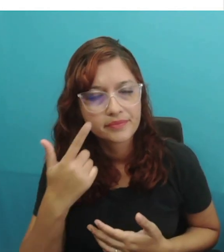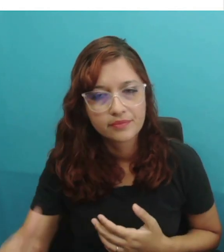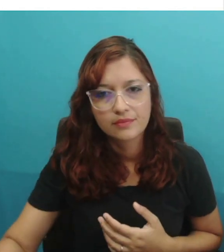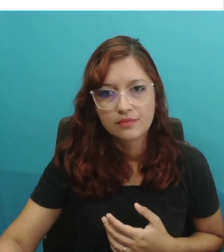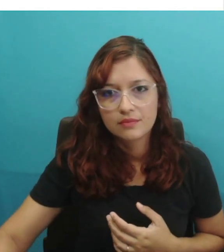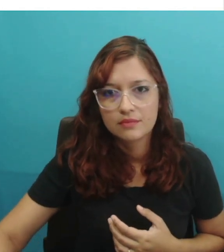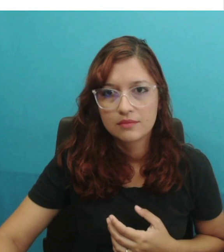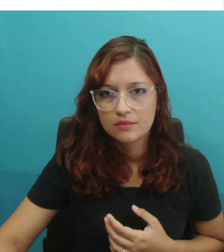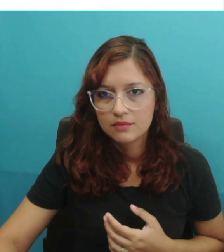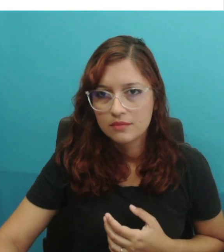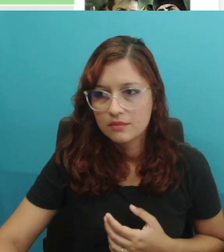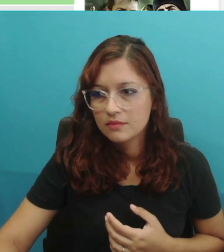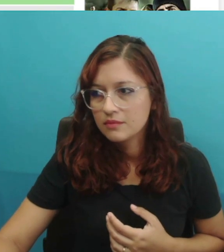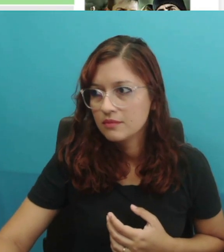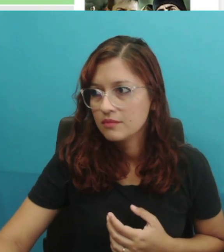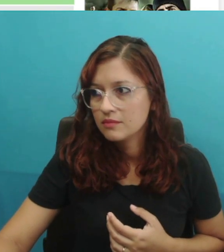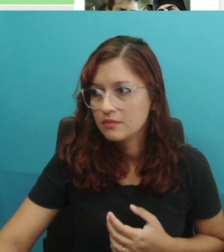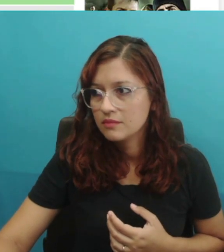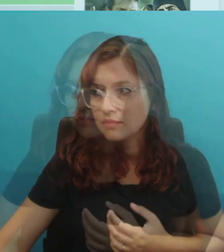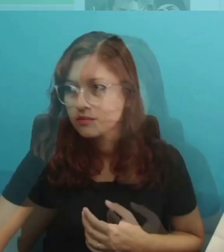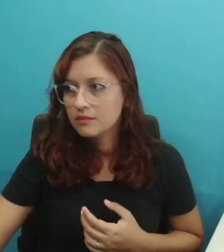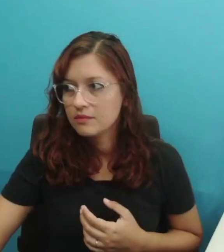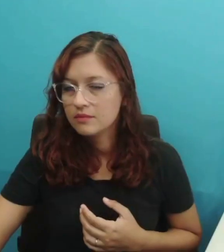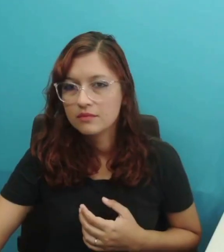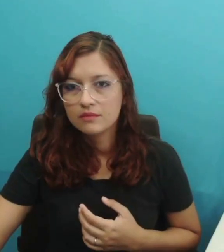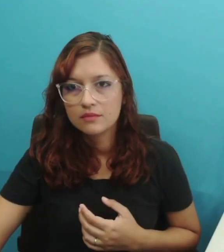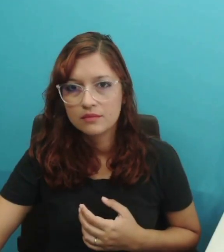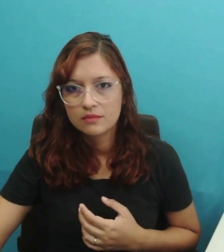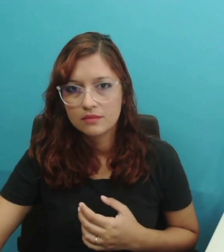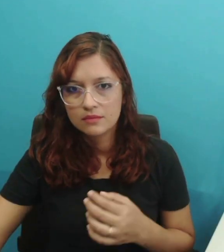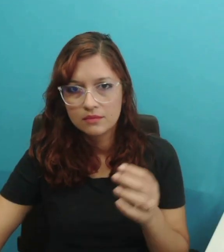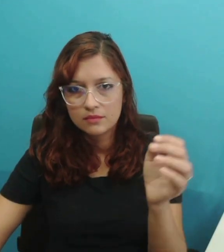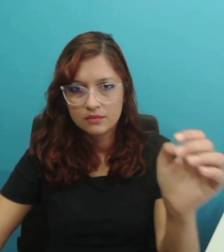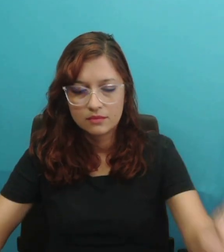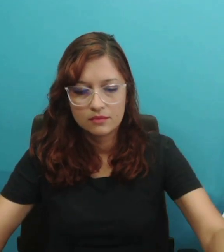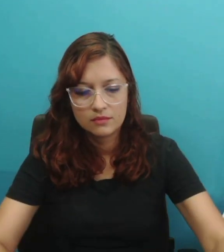que pessoa? A que tempo verbal?